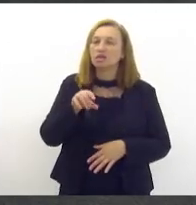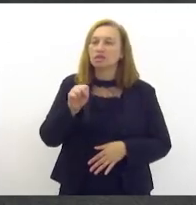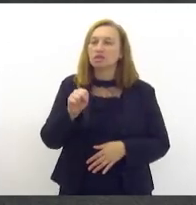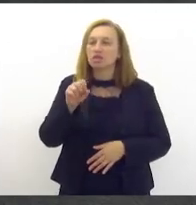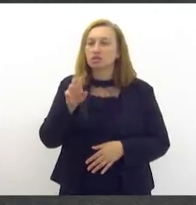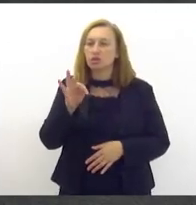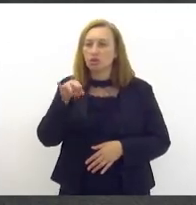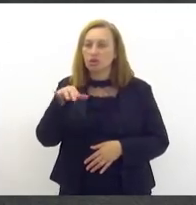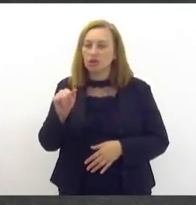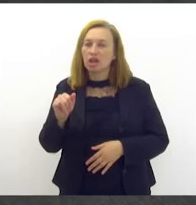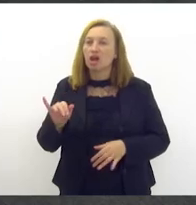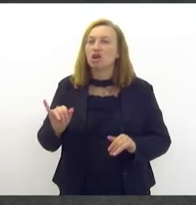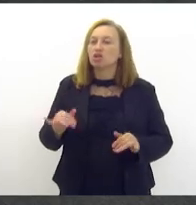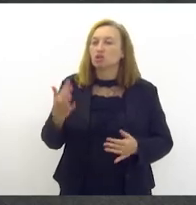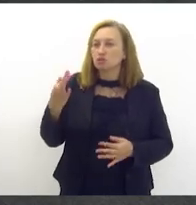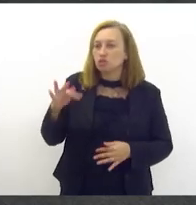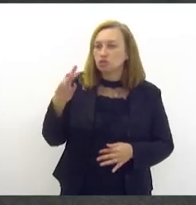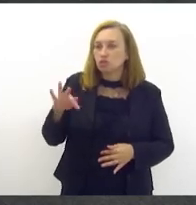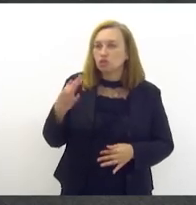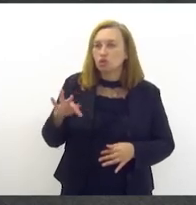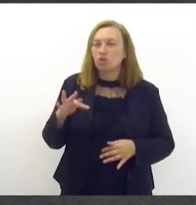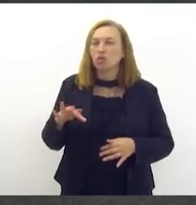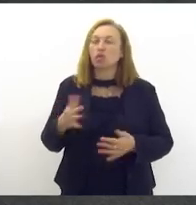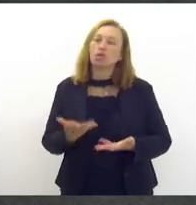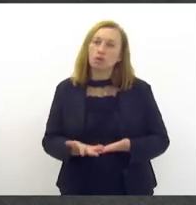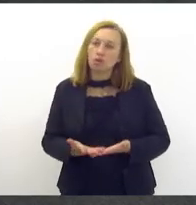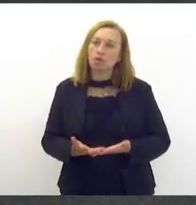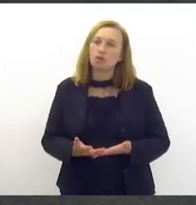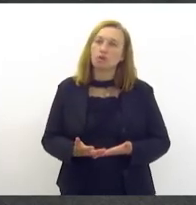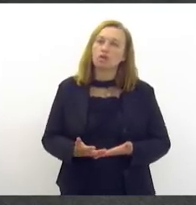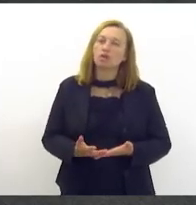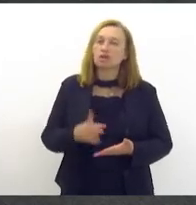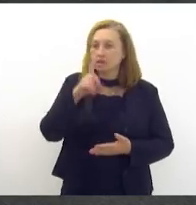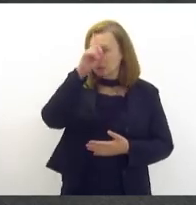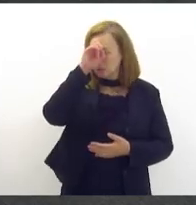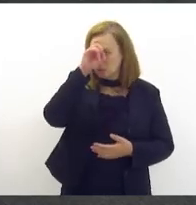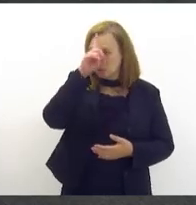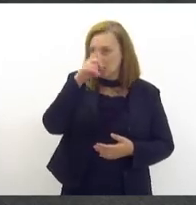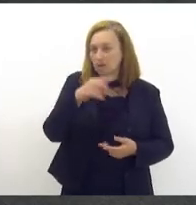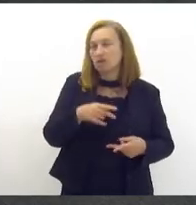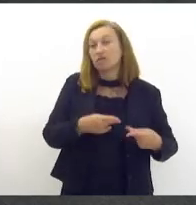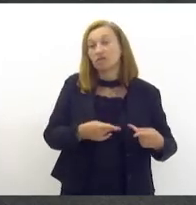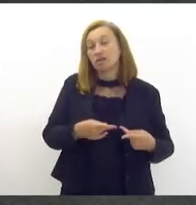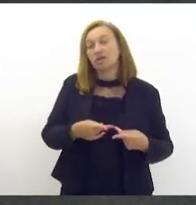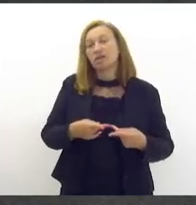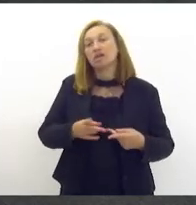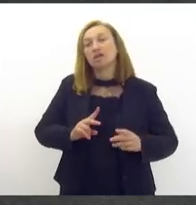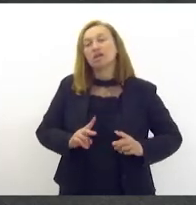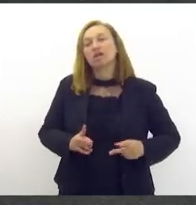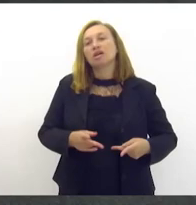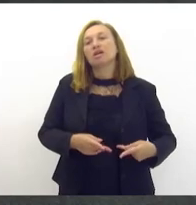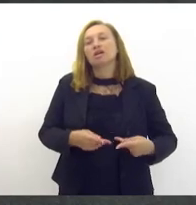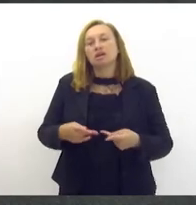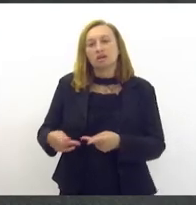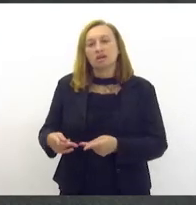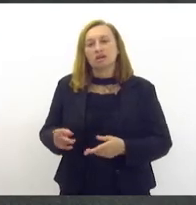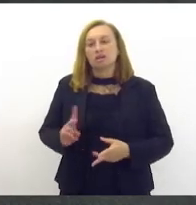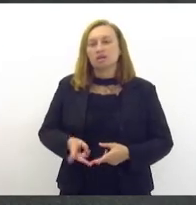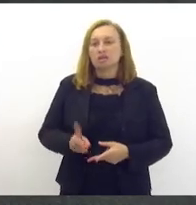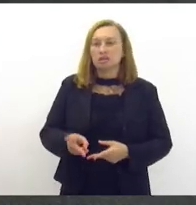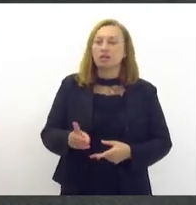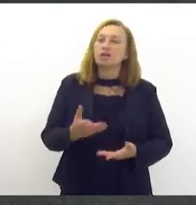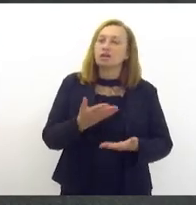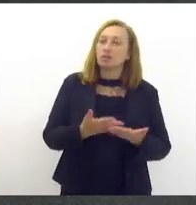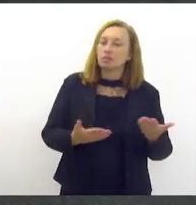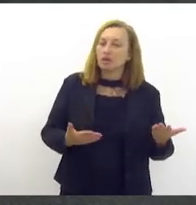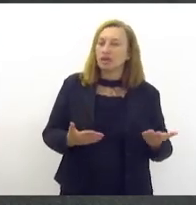dor, deformidade nos ossos, internações frequentes e perda permanente de movimentos em alguns